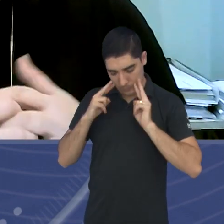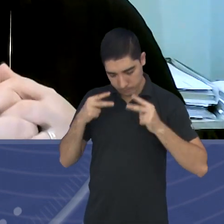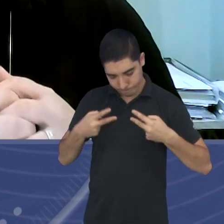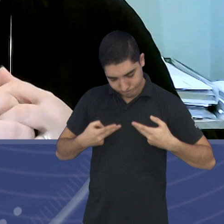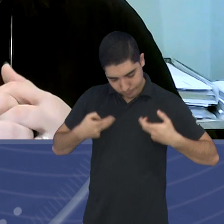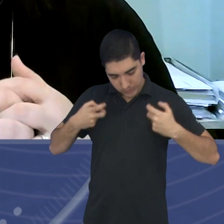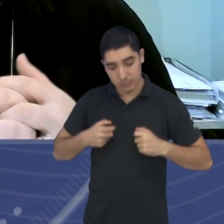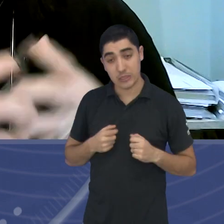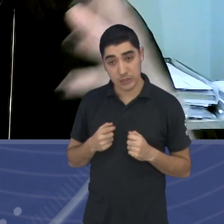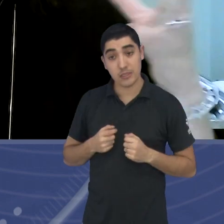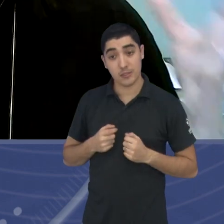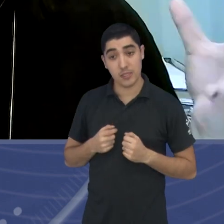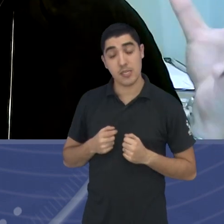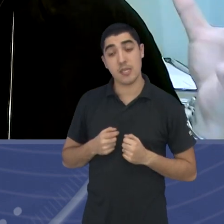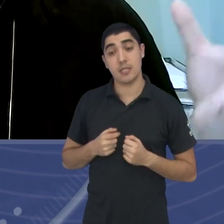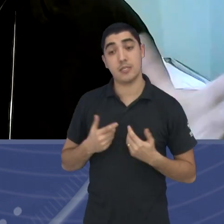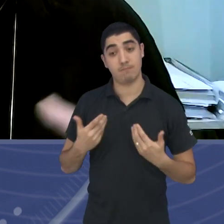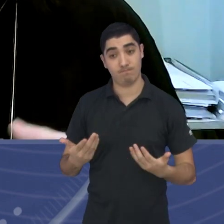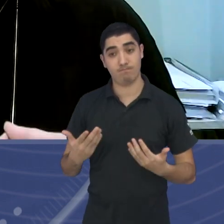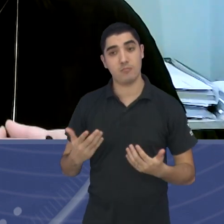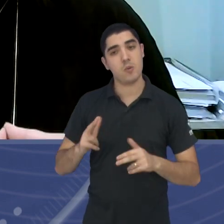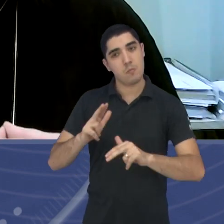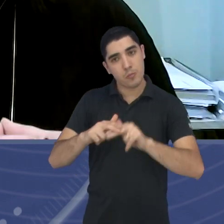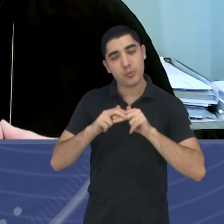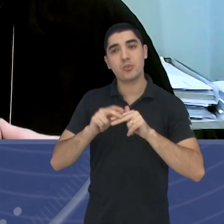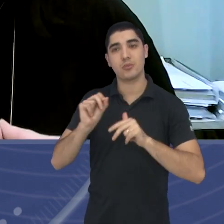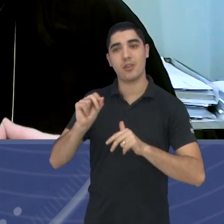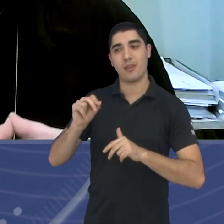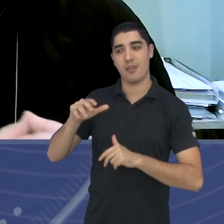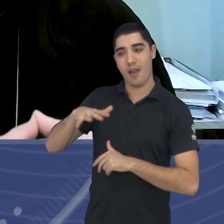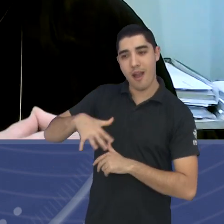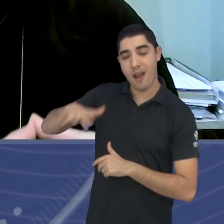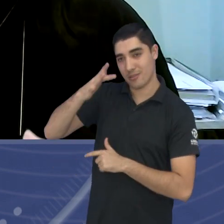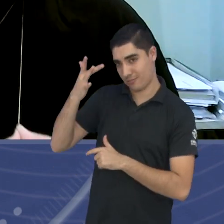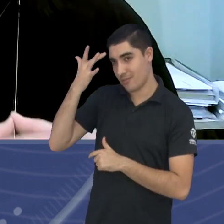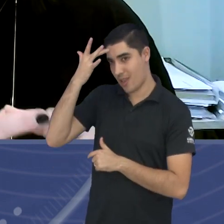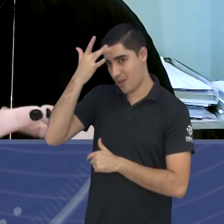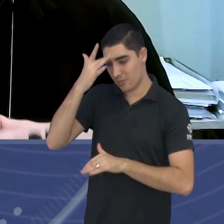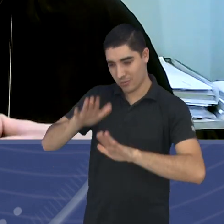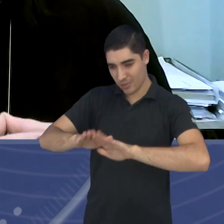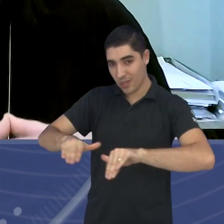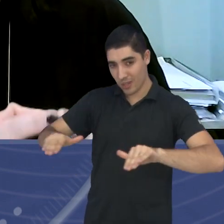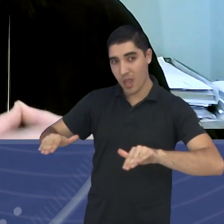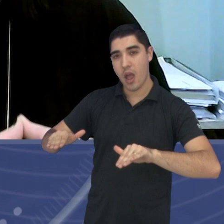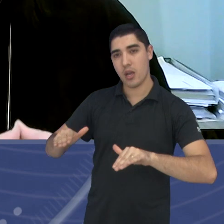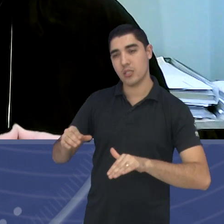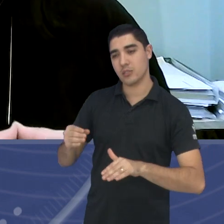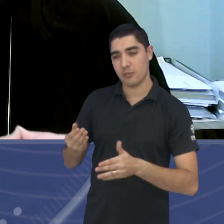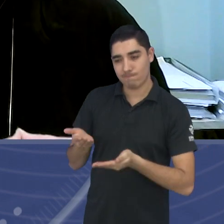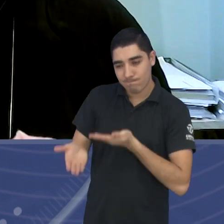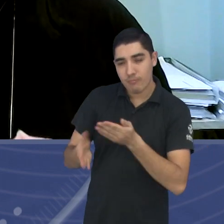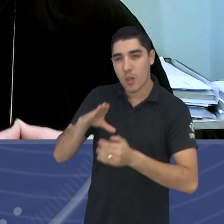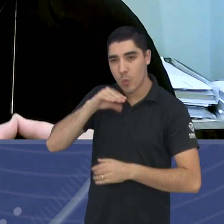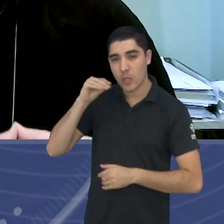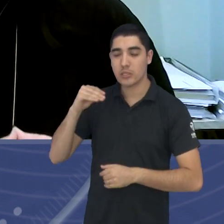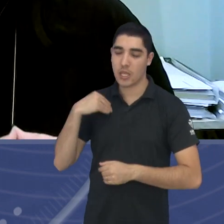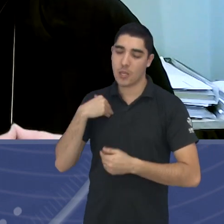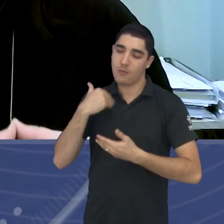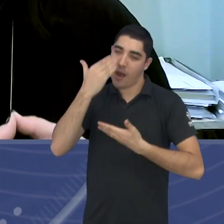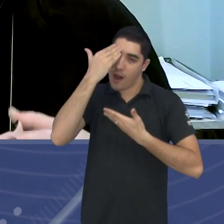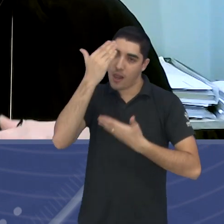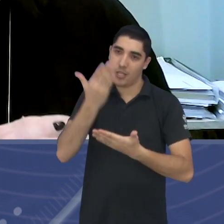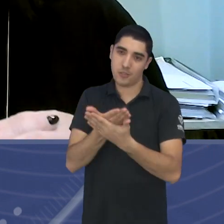perceber. Então, em nome aí da saúde mental da infância e adolescência, eu agradeço muito